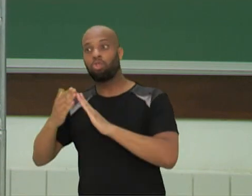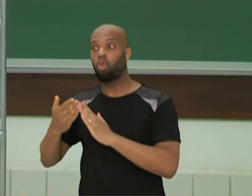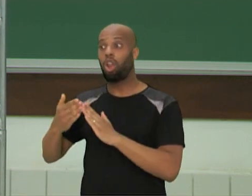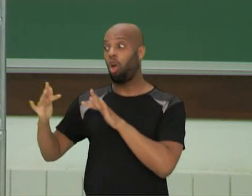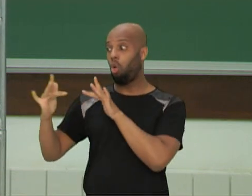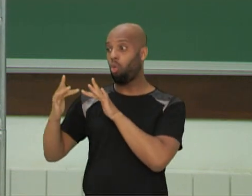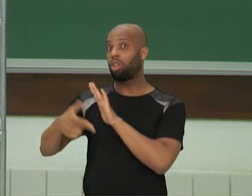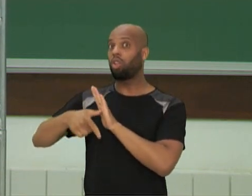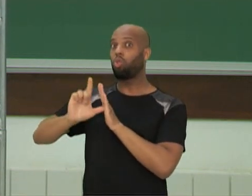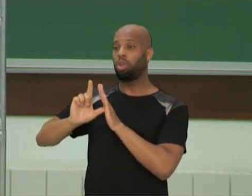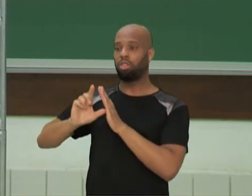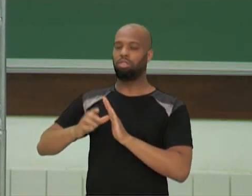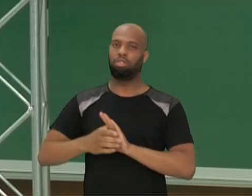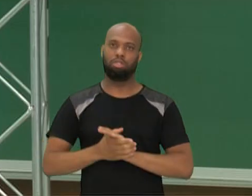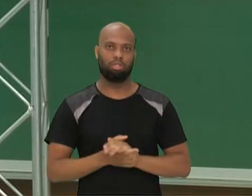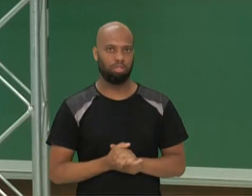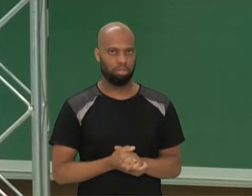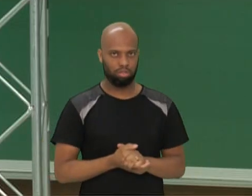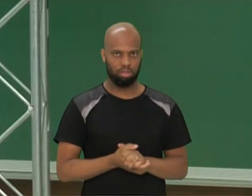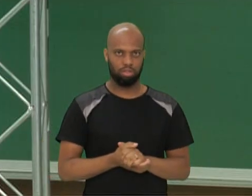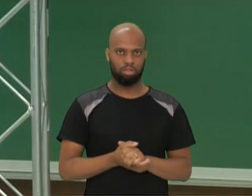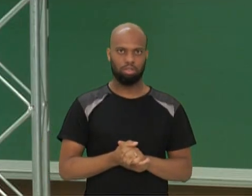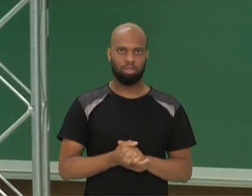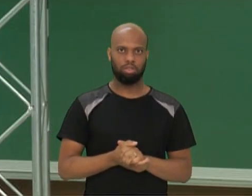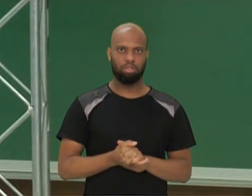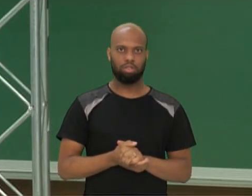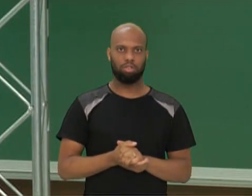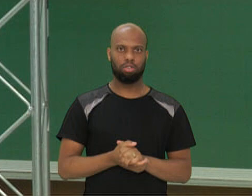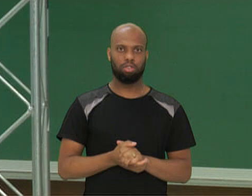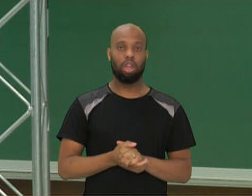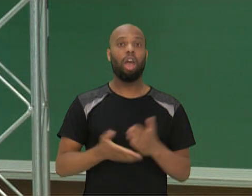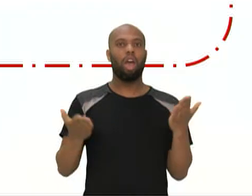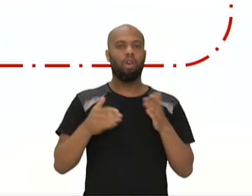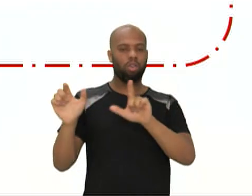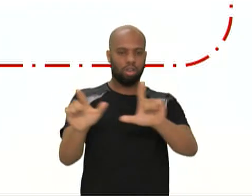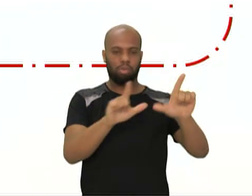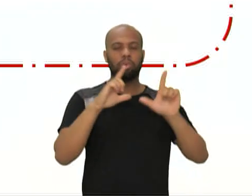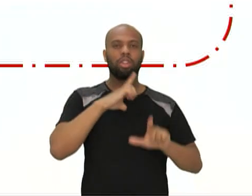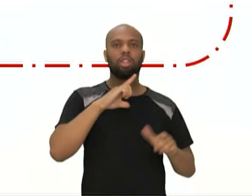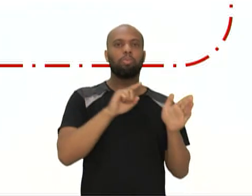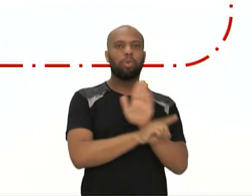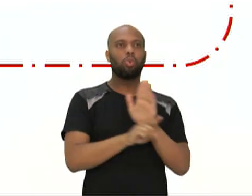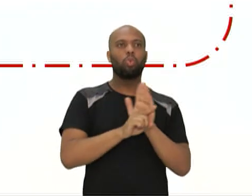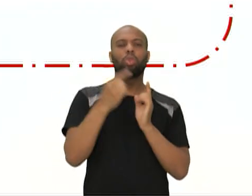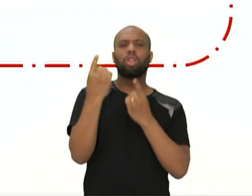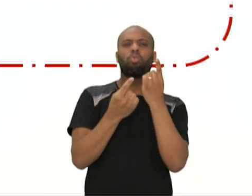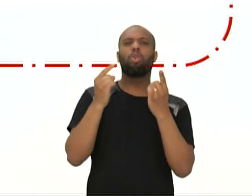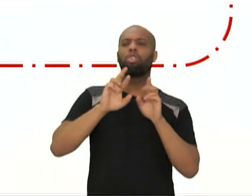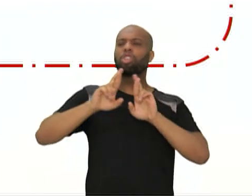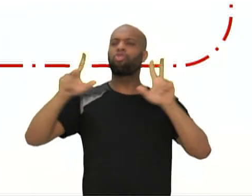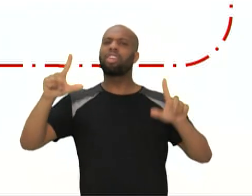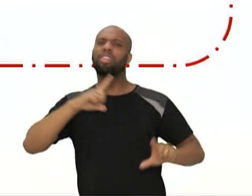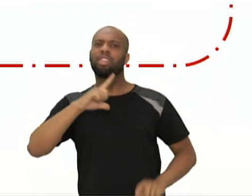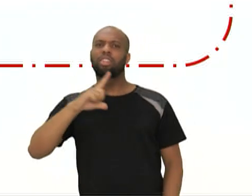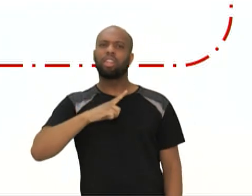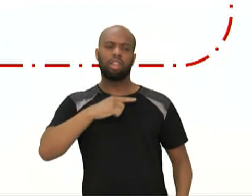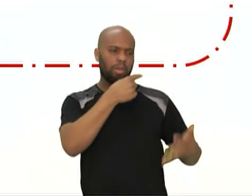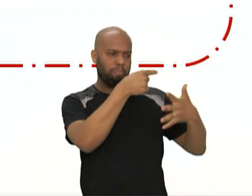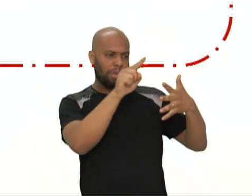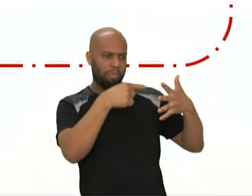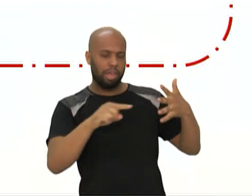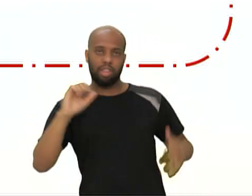seu aprendizado. Então vamos lá, ó. O exercício vai aparecer na tela para você, ó. Qual é a diferença entre